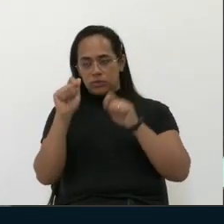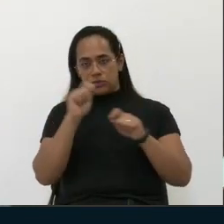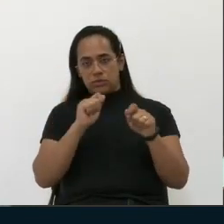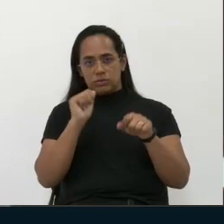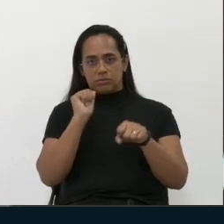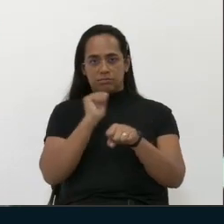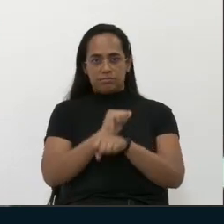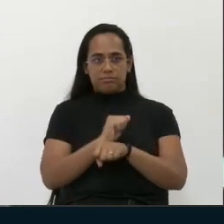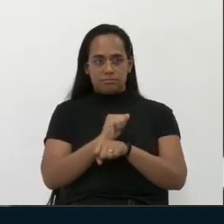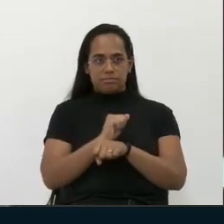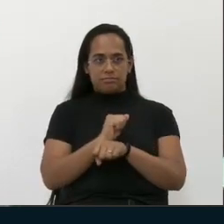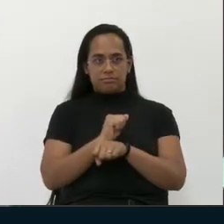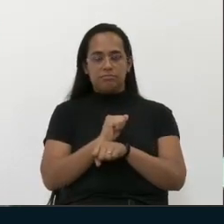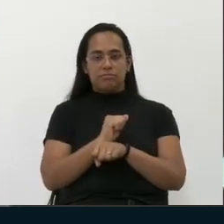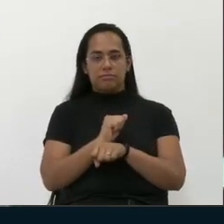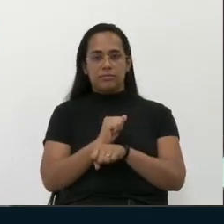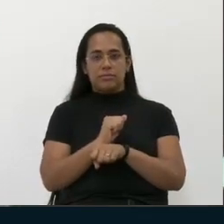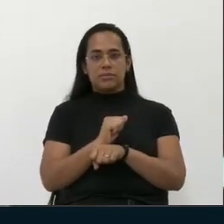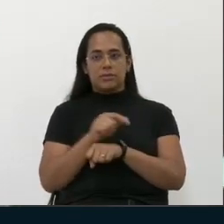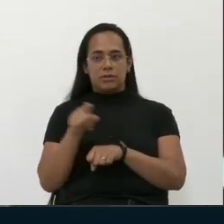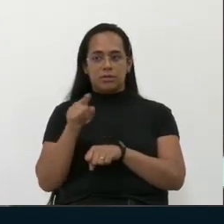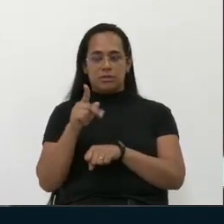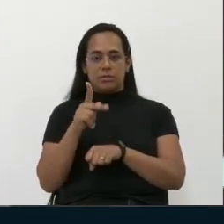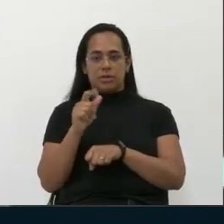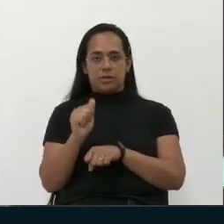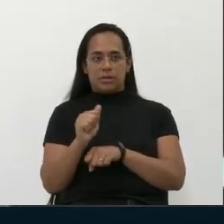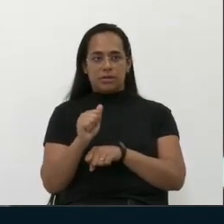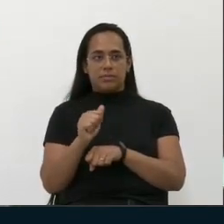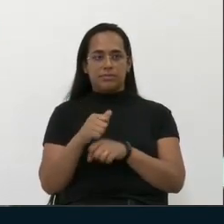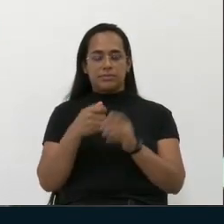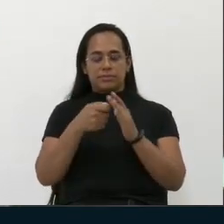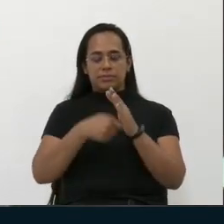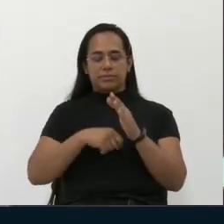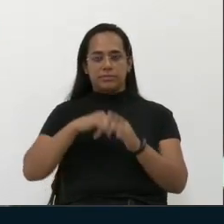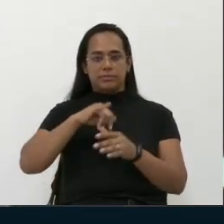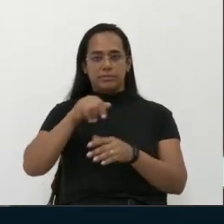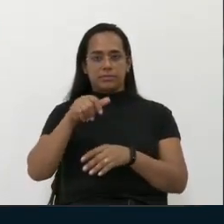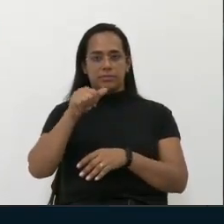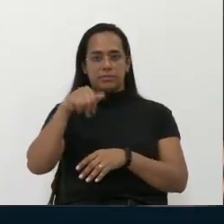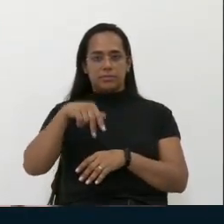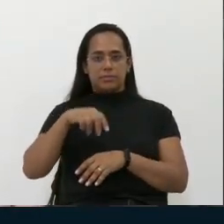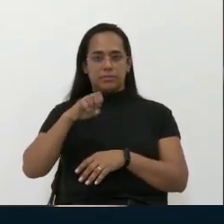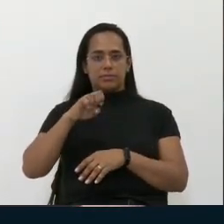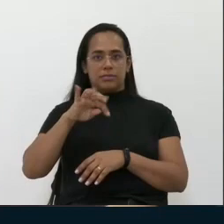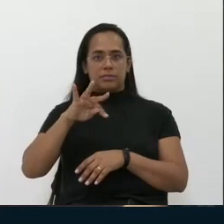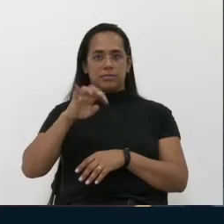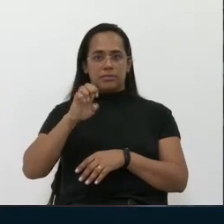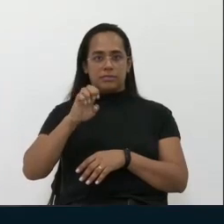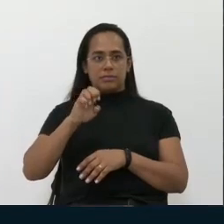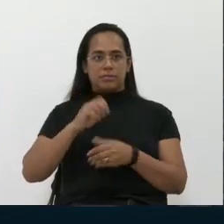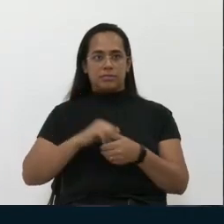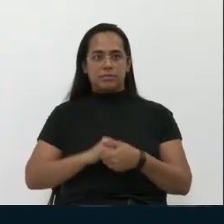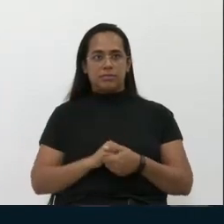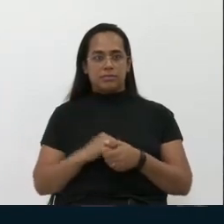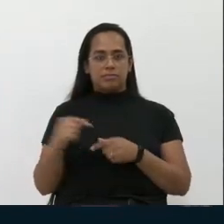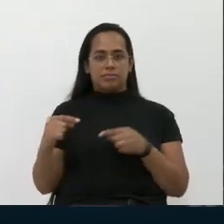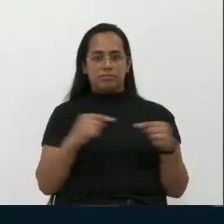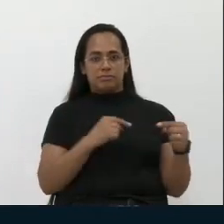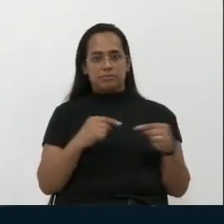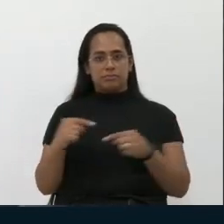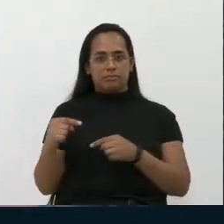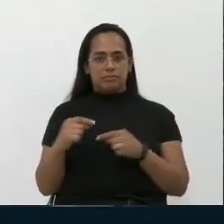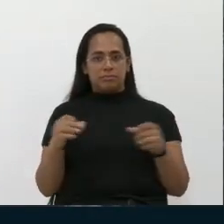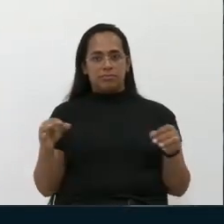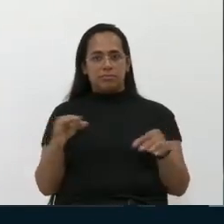dia 17/4/2024. Autor, Janete Rocha Pietá. Em discussão. Encerrada